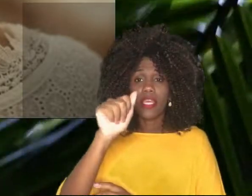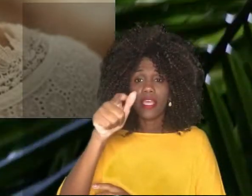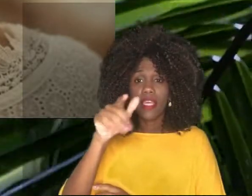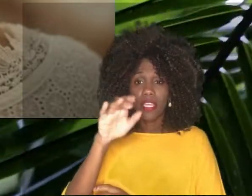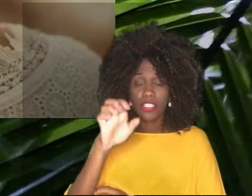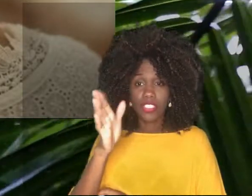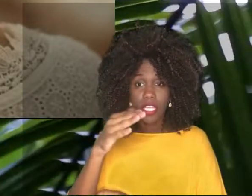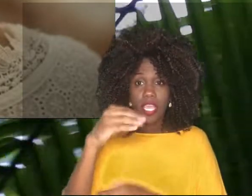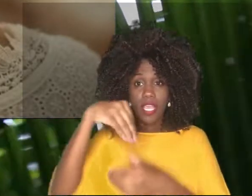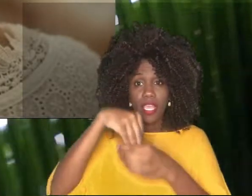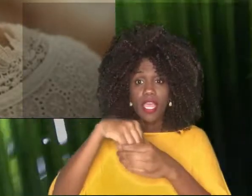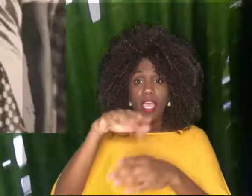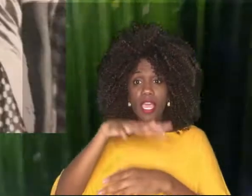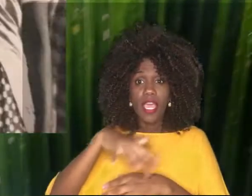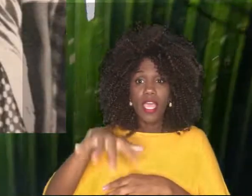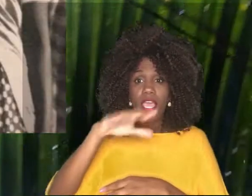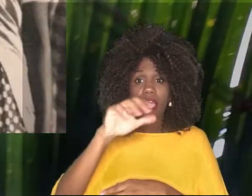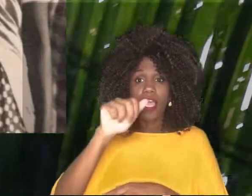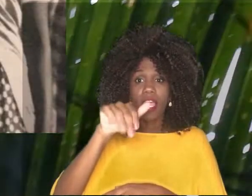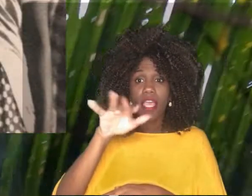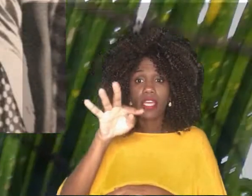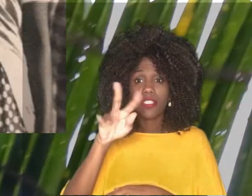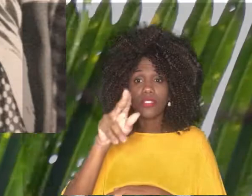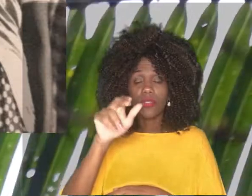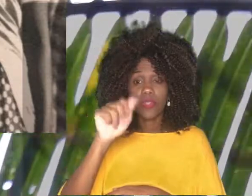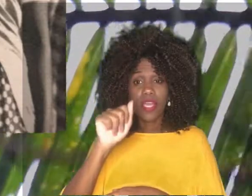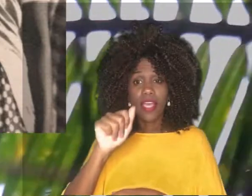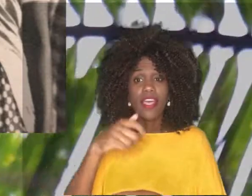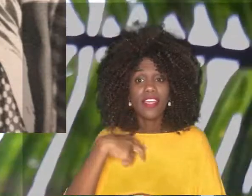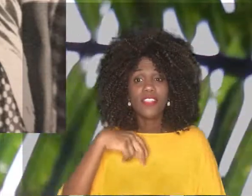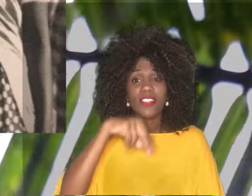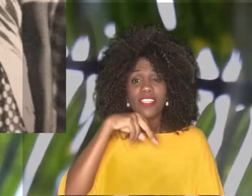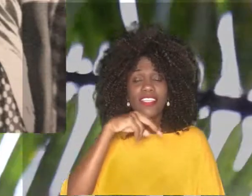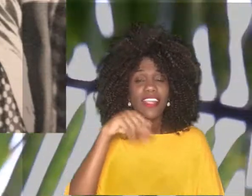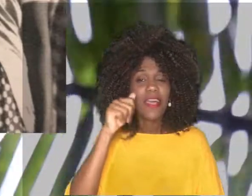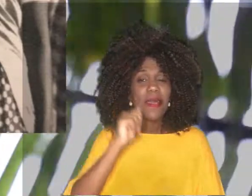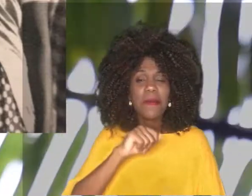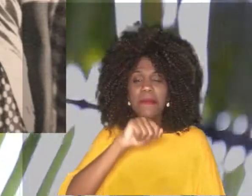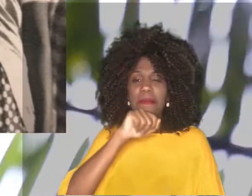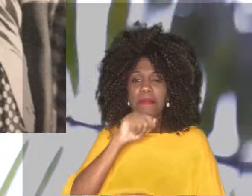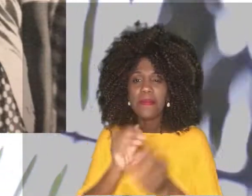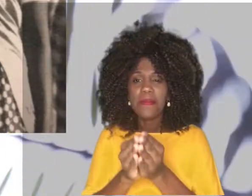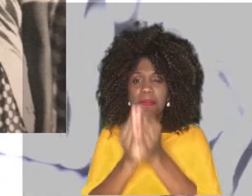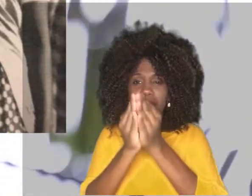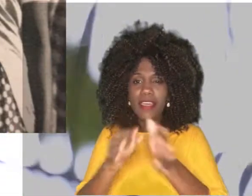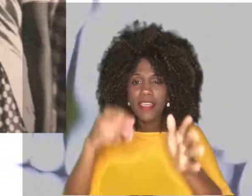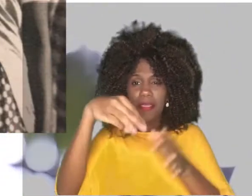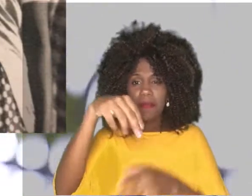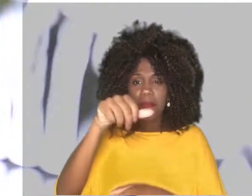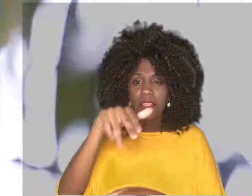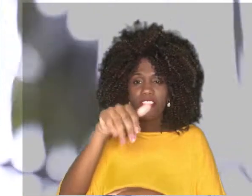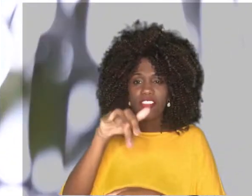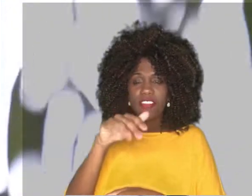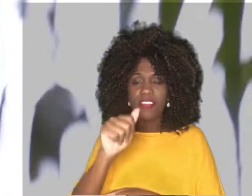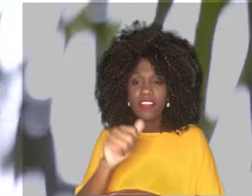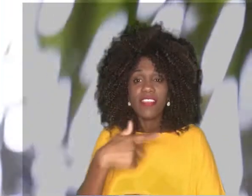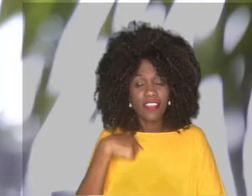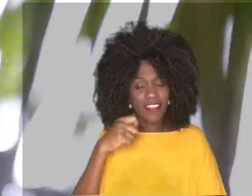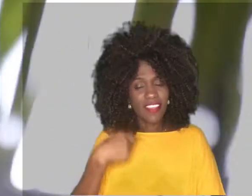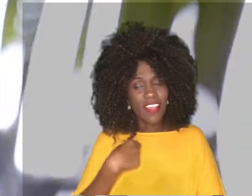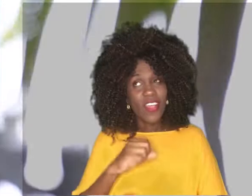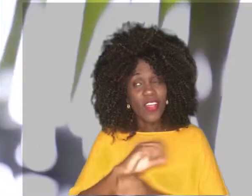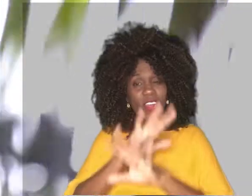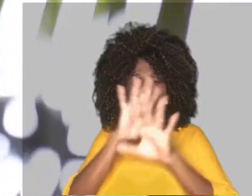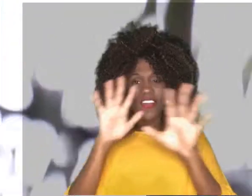Cantuá. Sou neta de mãe menininha, ô Glória, filha de mãe Cleusa,